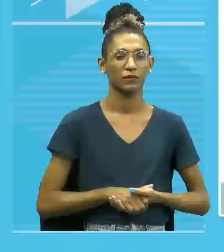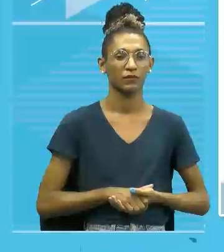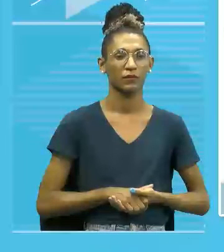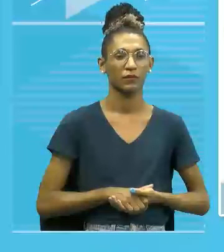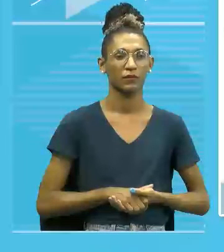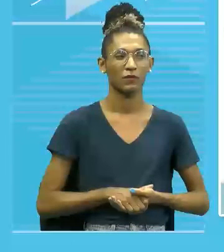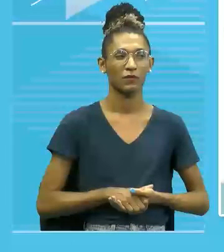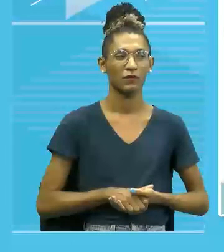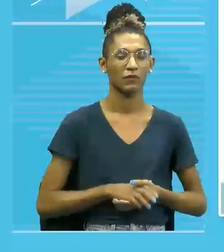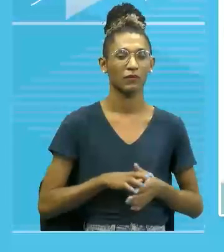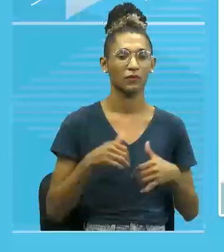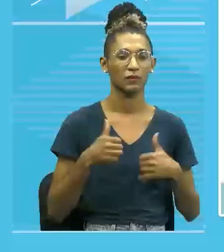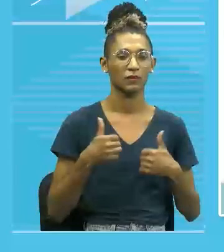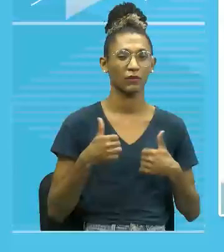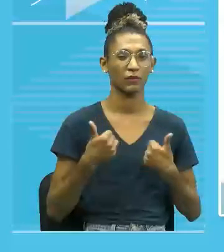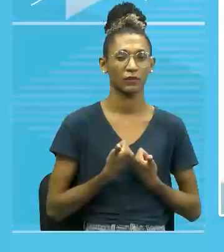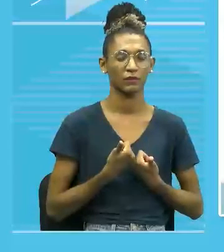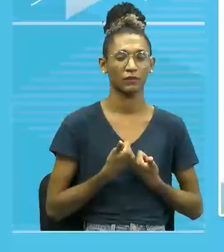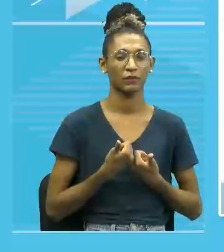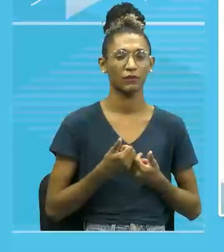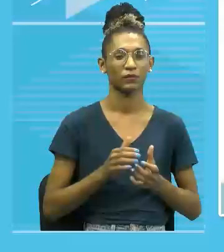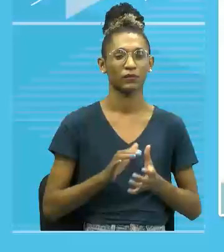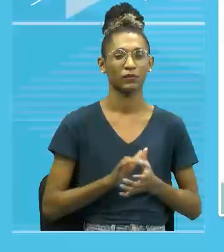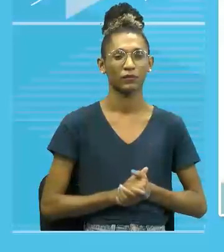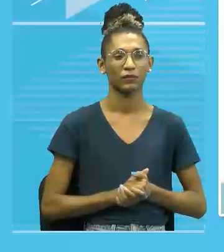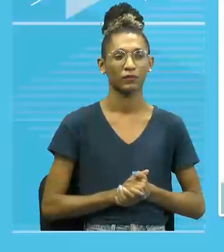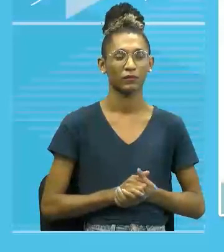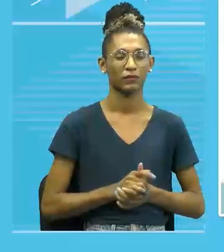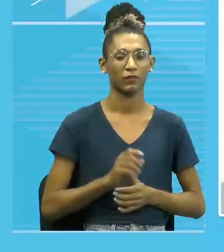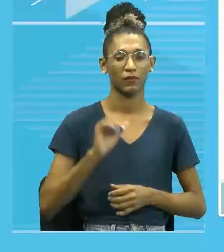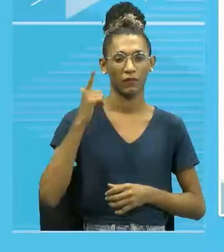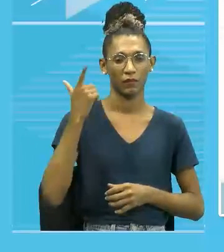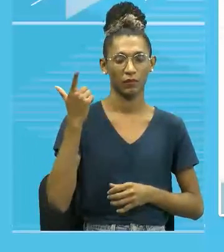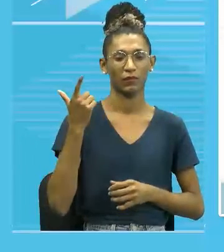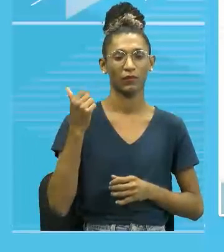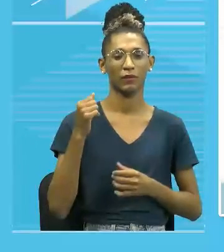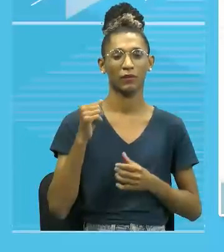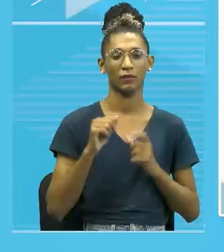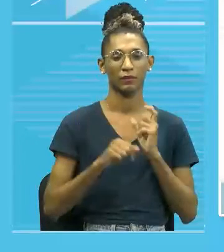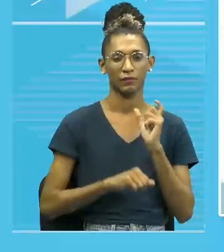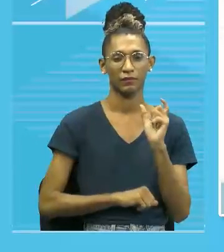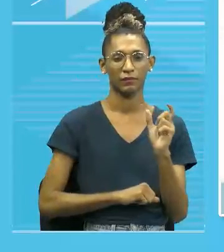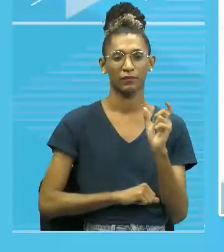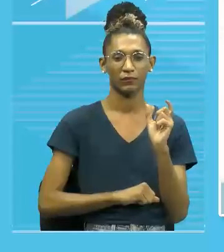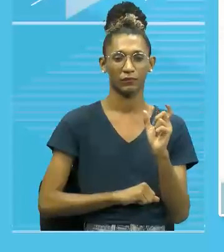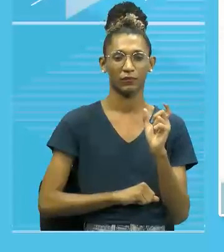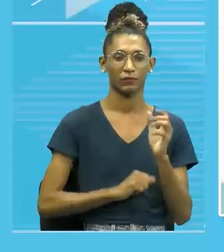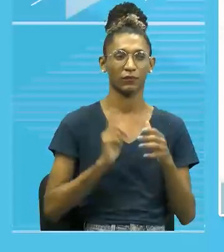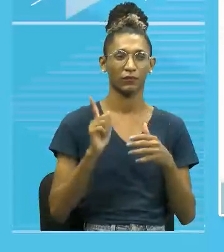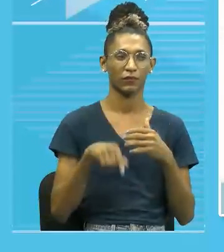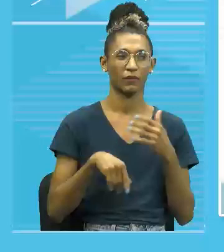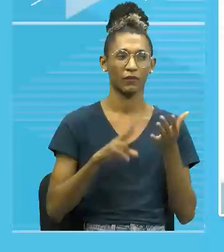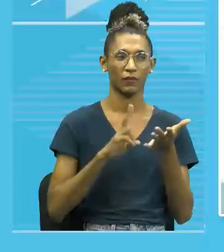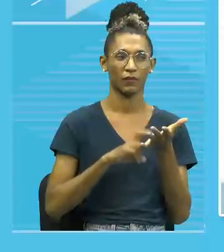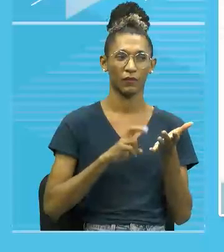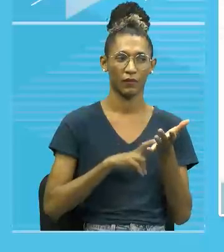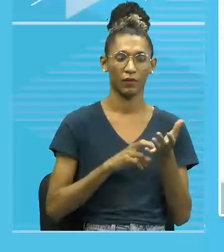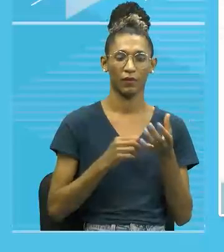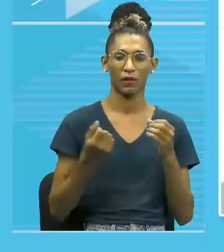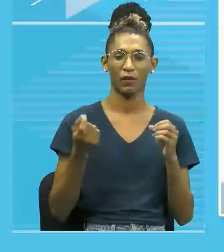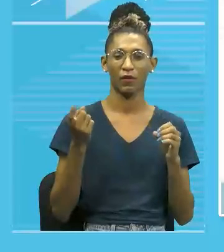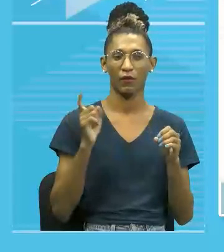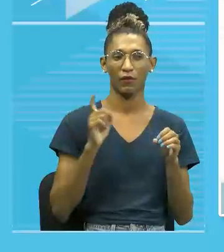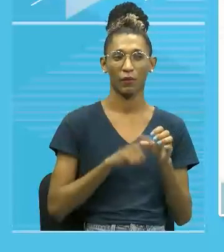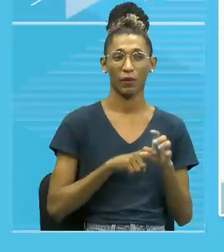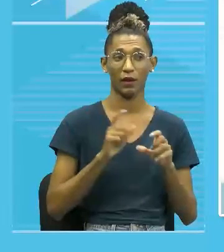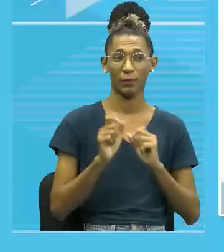ok ok próximo vocabulário um vocabulário voltado para coisas de